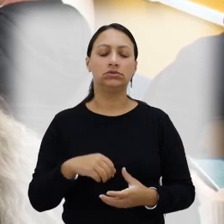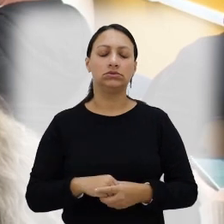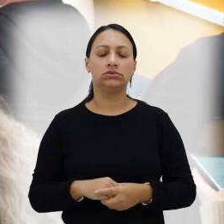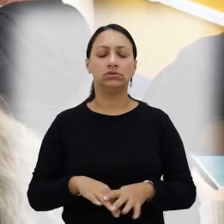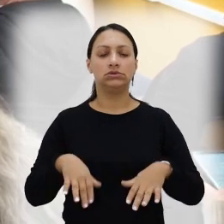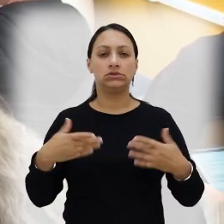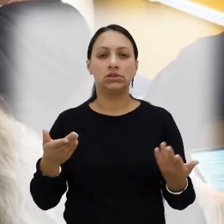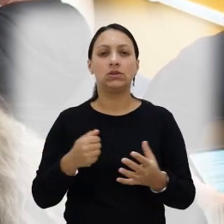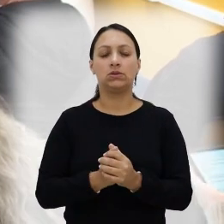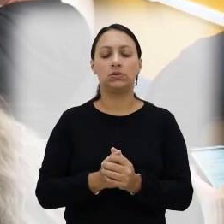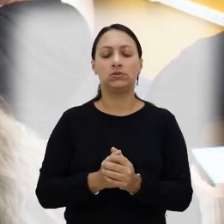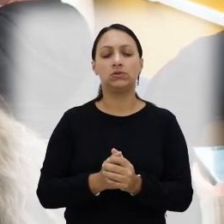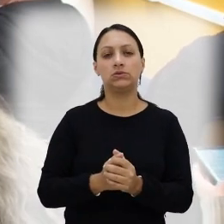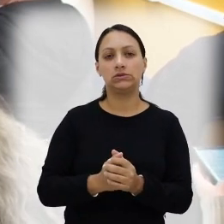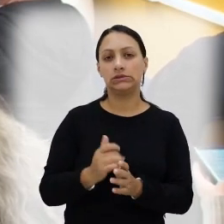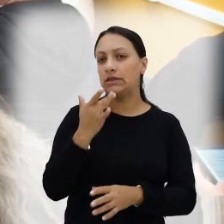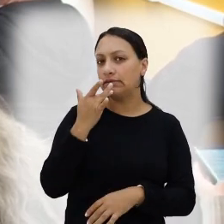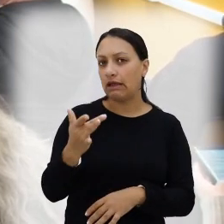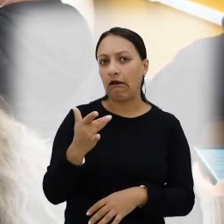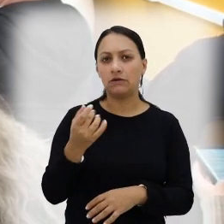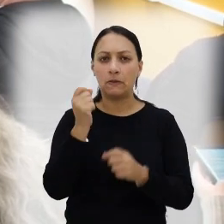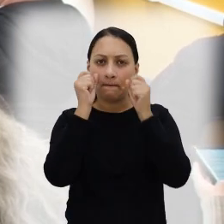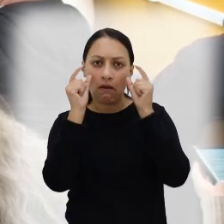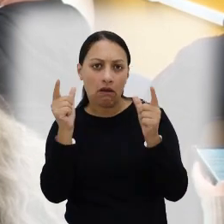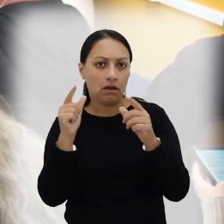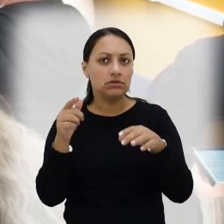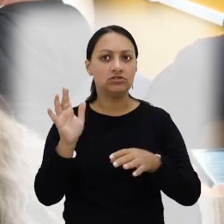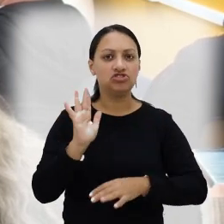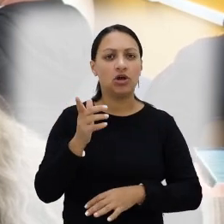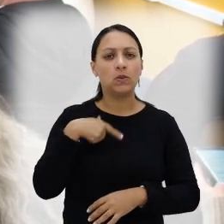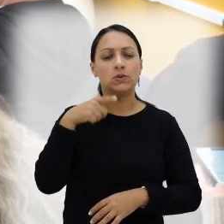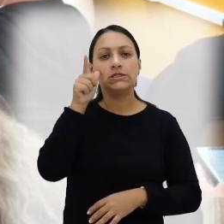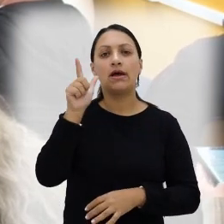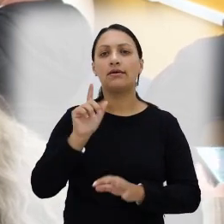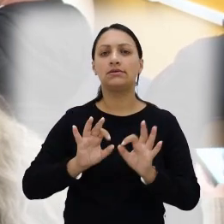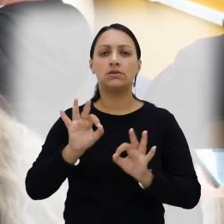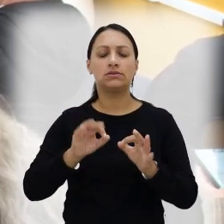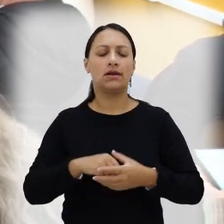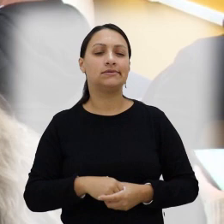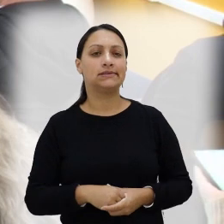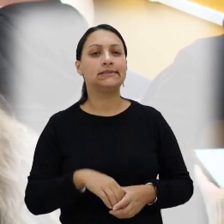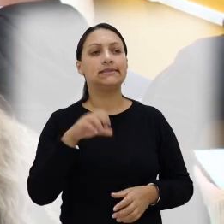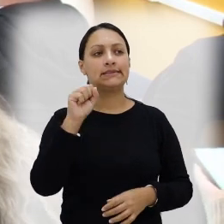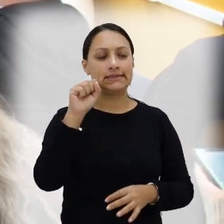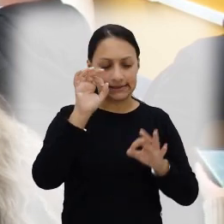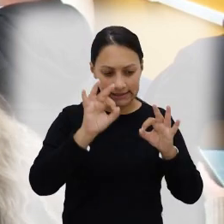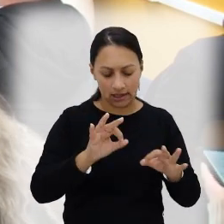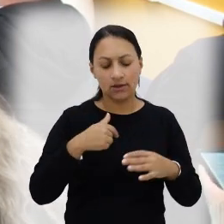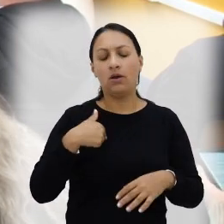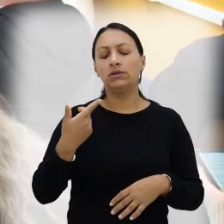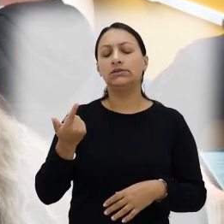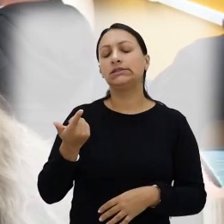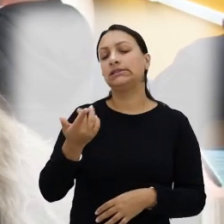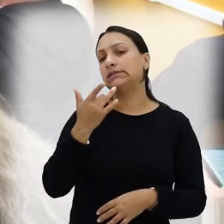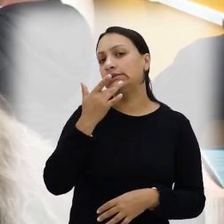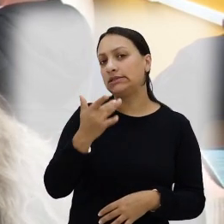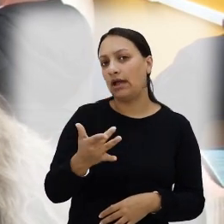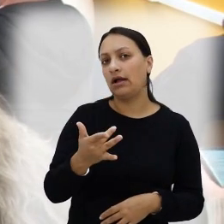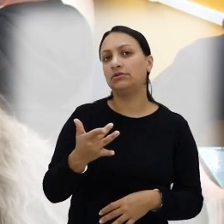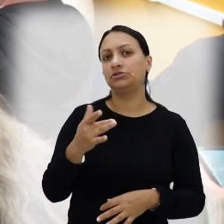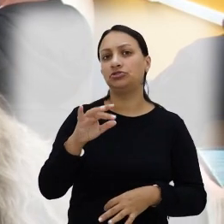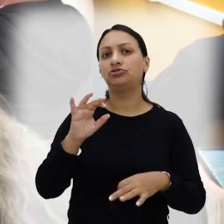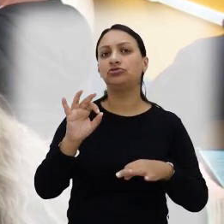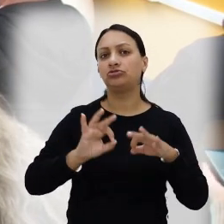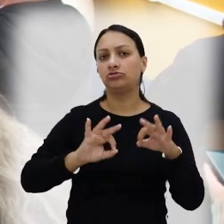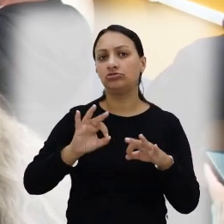parte da tarde, da manhã, porque daí a gente já consegue... A gente estabeleceu terças e quintas tarde. eventualmente, não consigo, aí